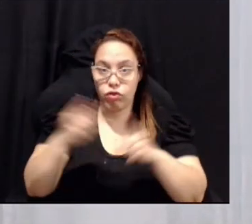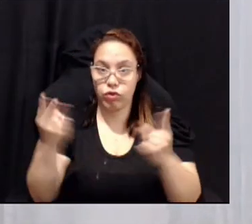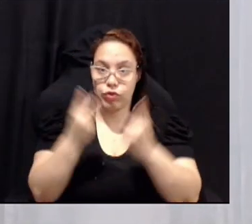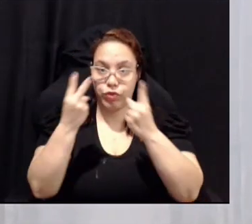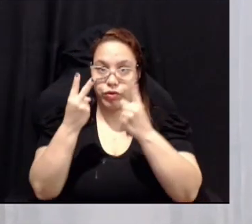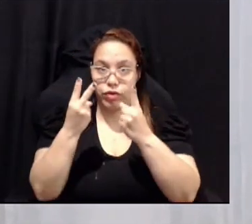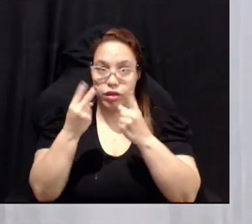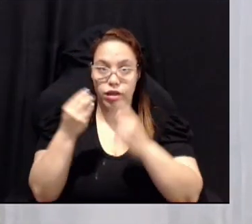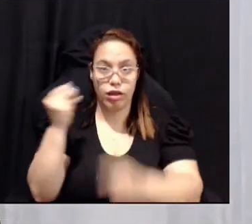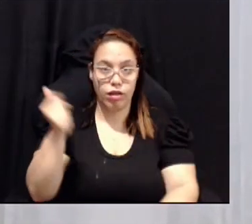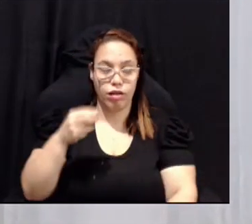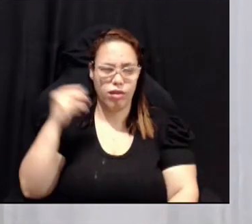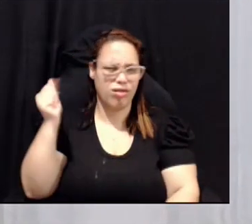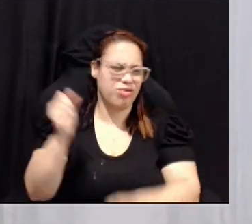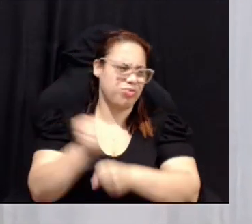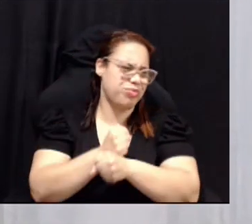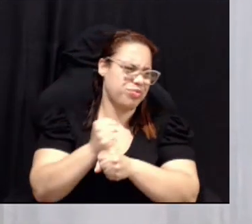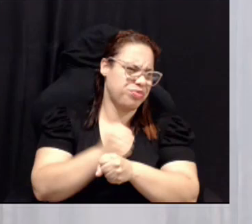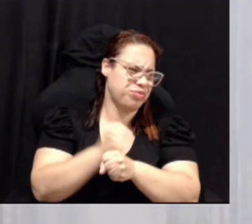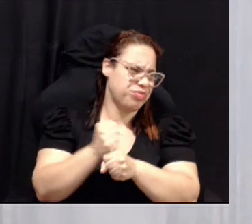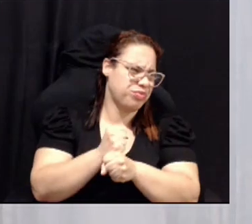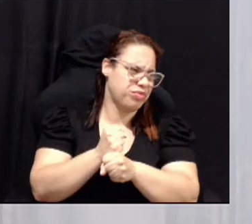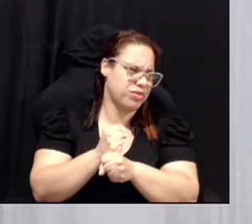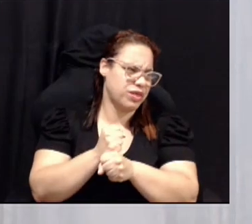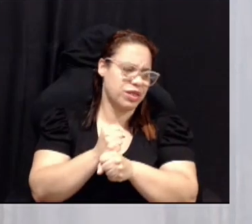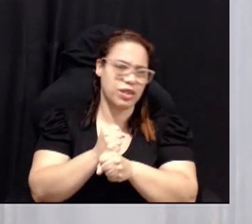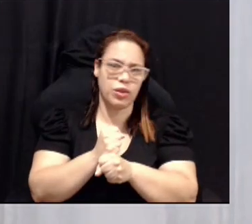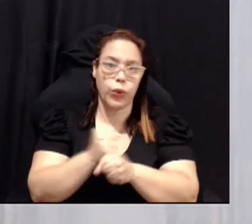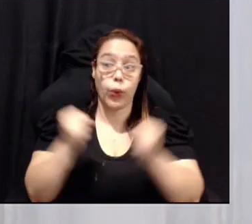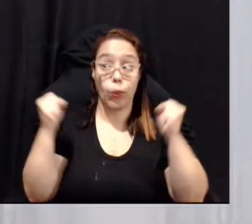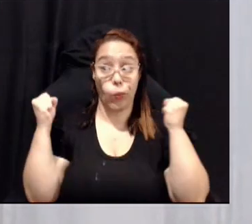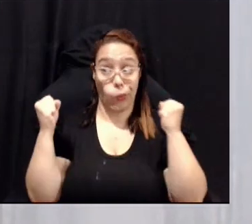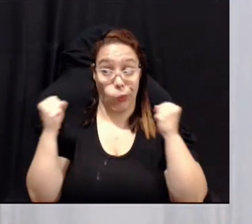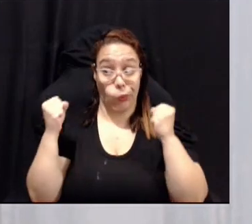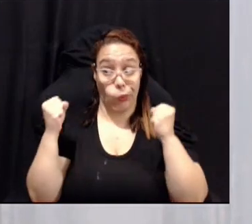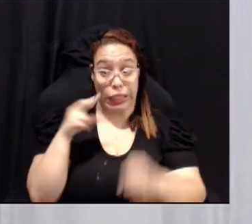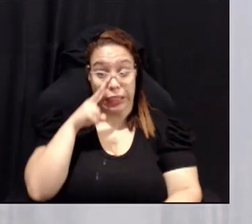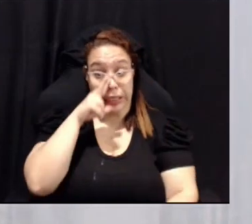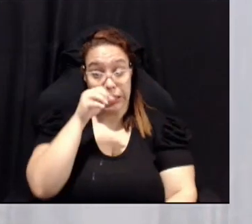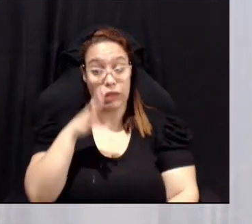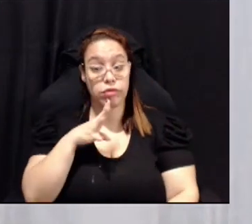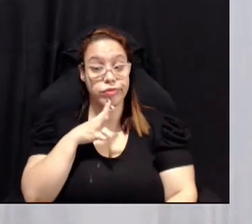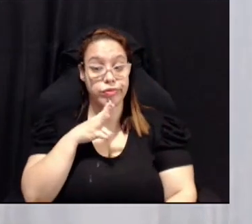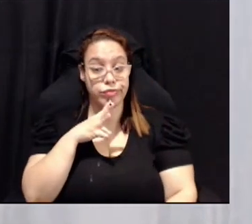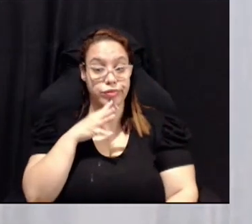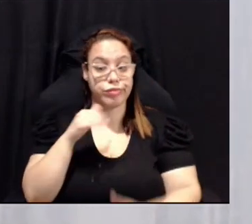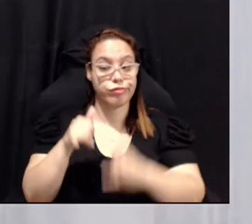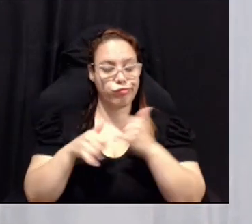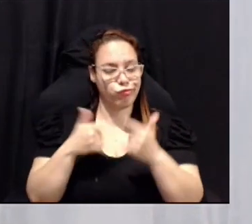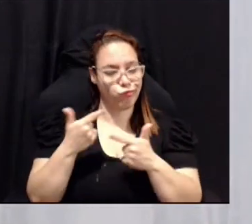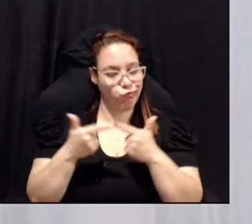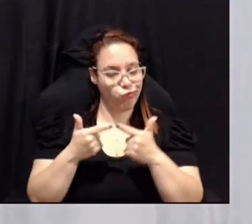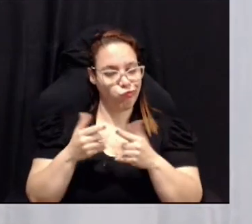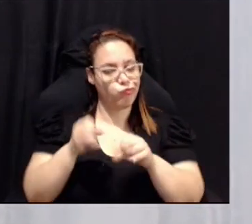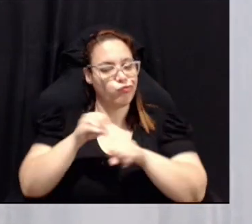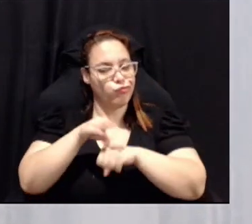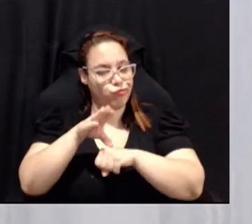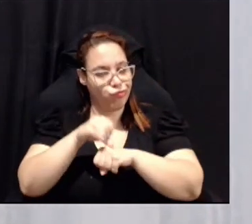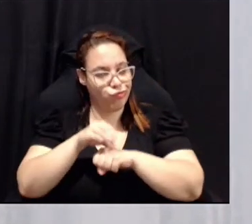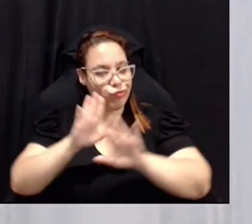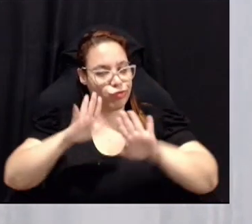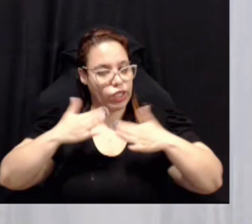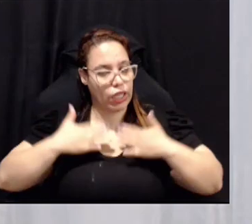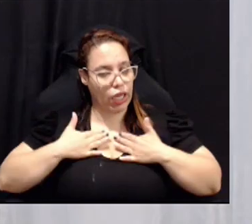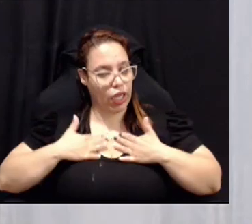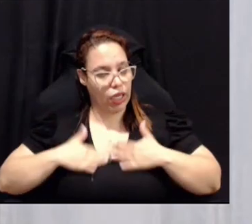há anos, que têm máquinas poderosas e que conhecem o mercado. Então, a minha orientação é: entre